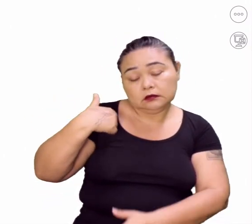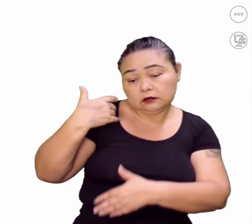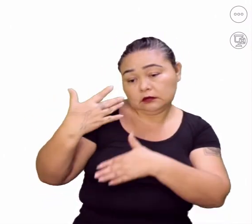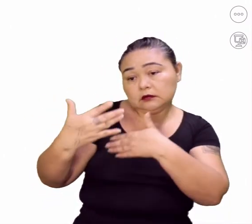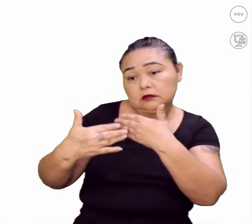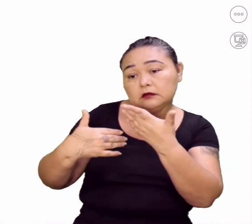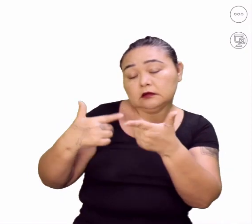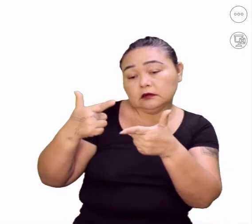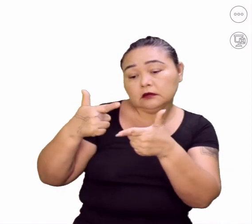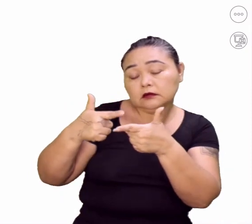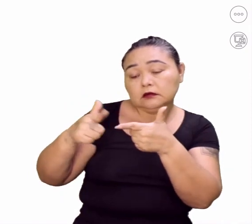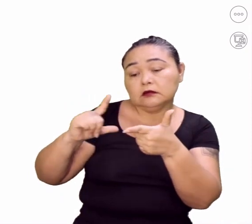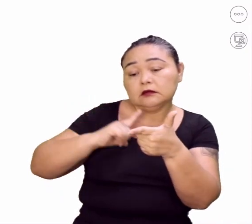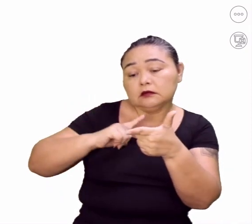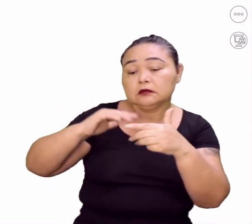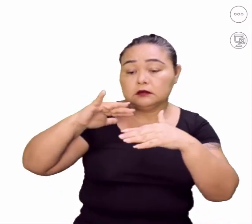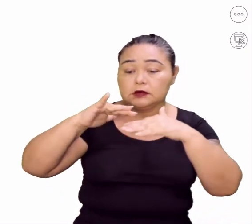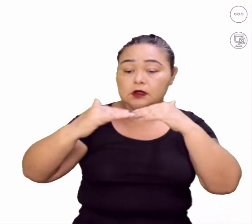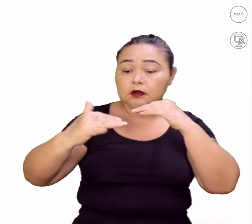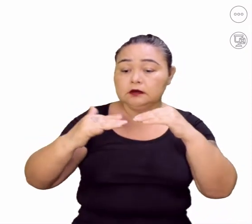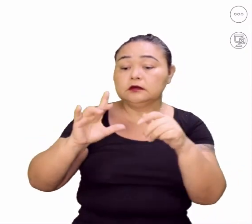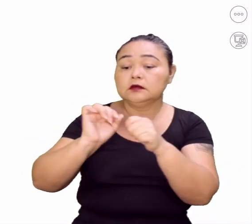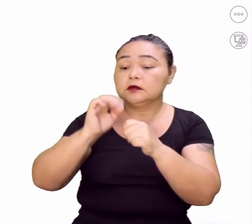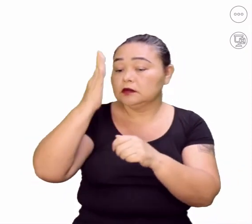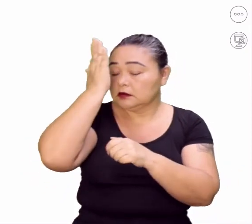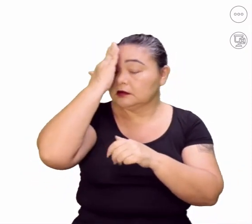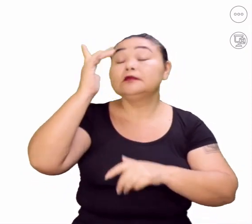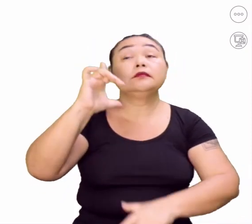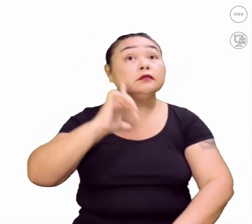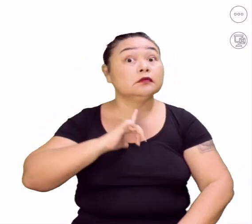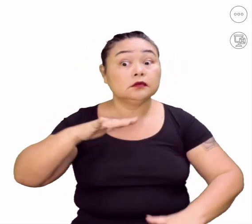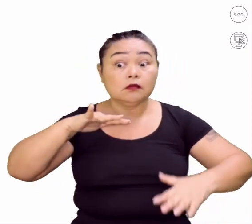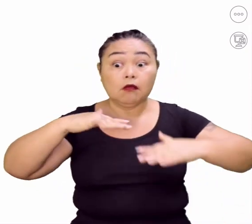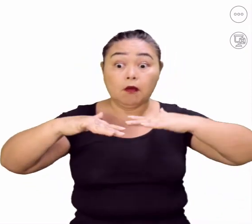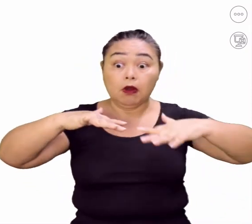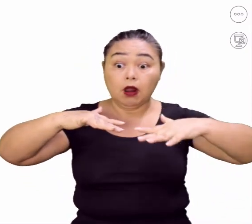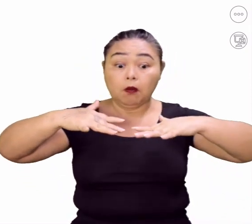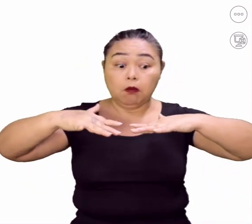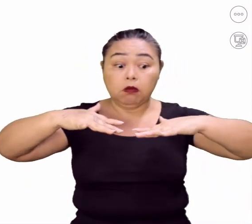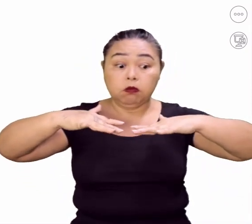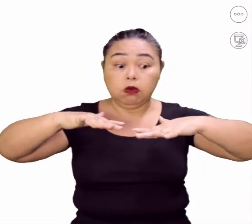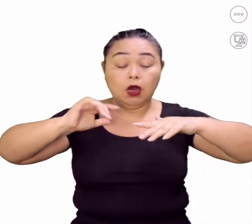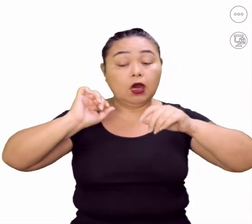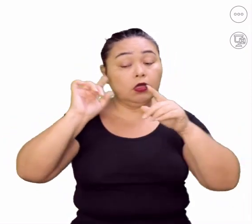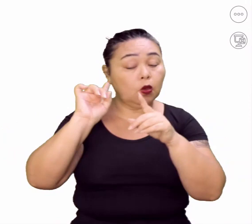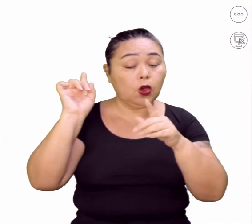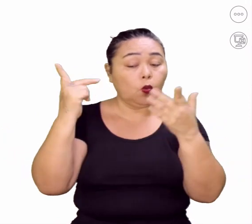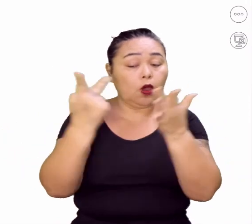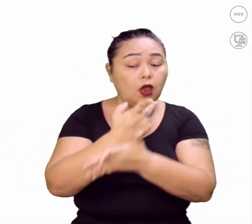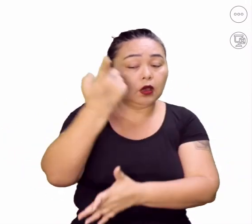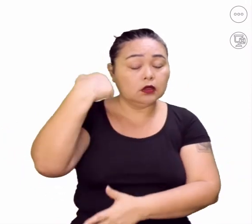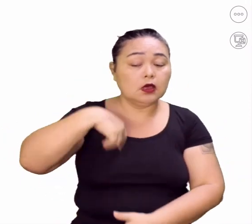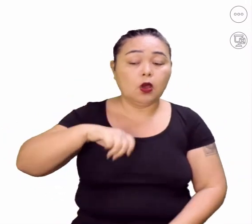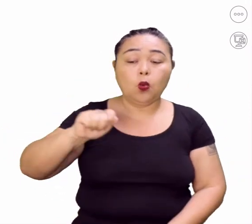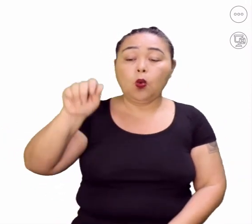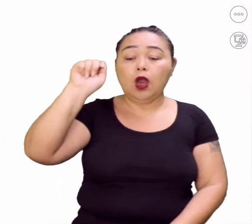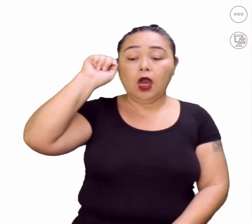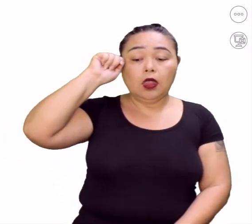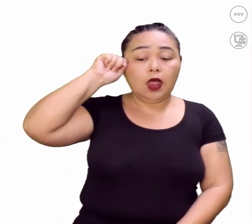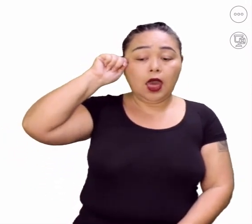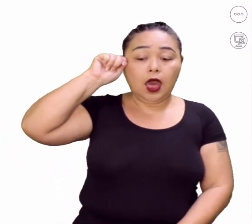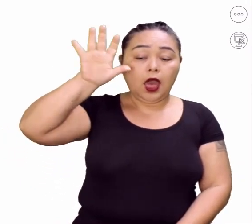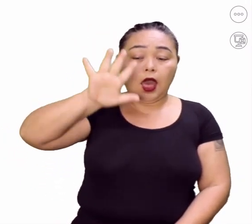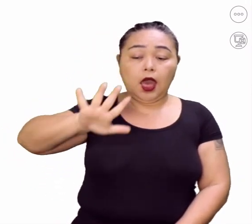passível, né, de ter terremoto aqui. Sabemos que, em vez em quando, treme aí, mas não é como acontece lá na Ásia, por